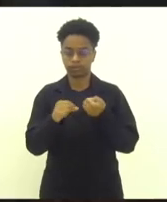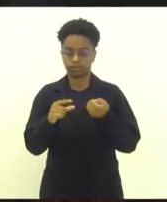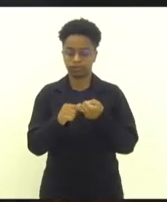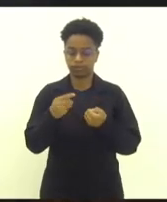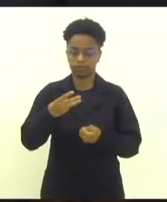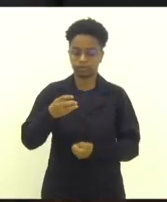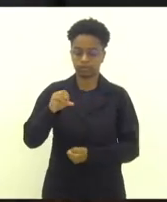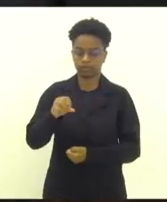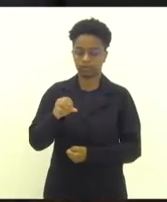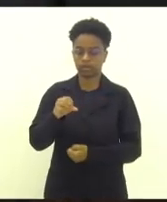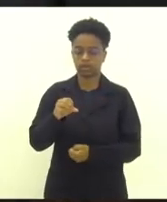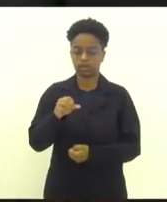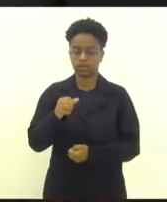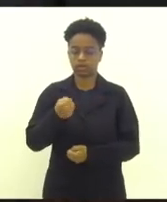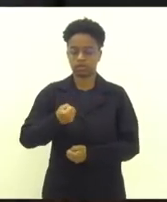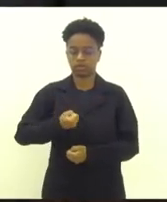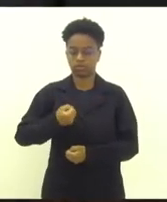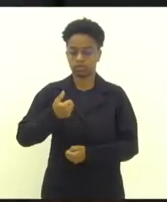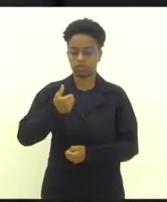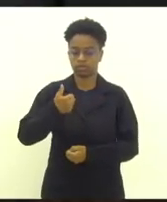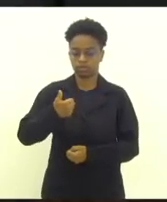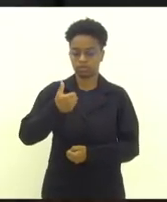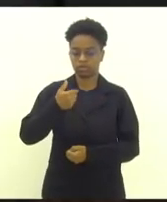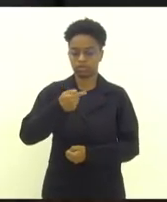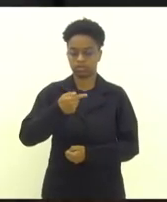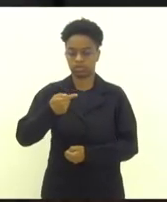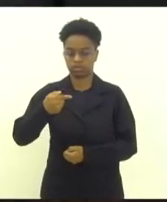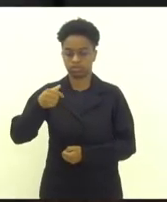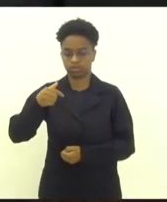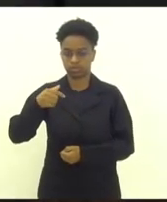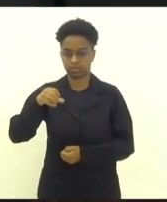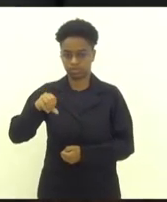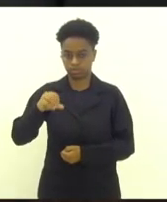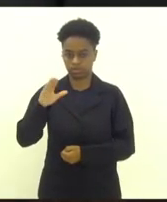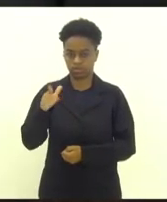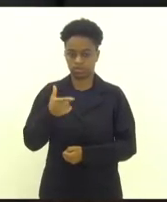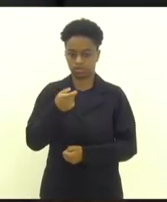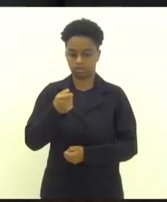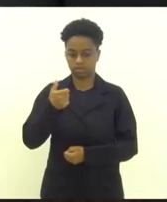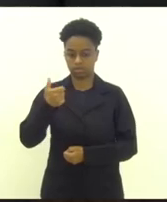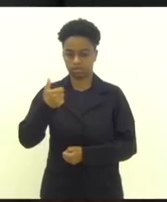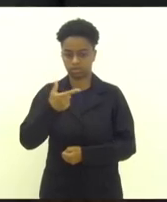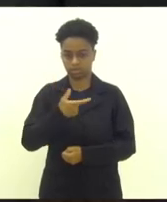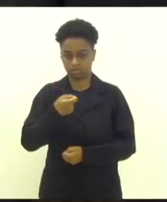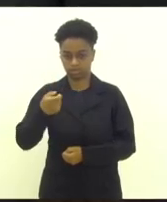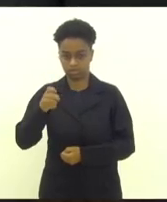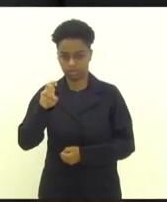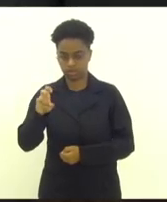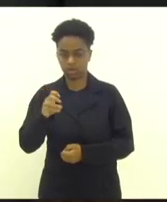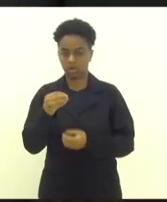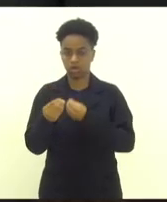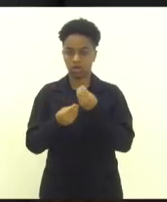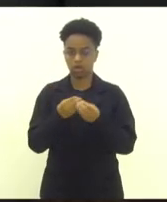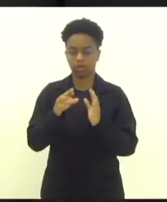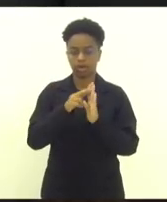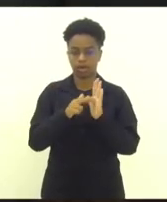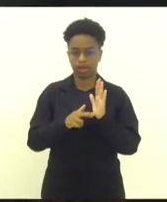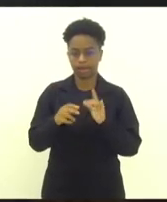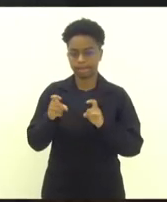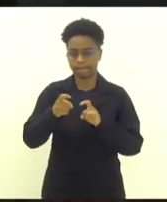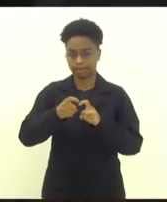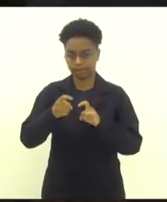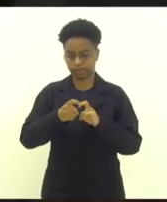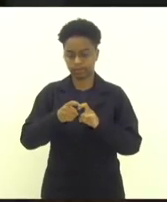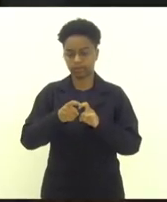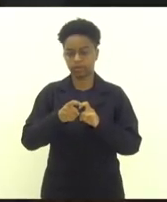1779 2005 do Conselho Federal de Medicina acumulado Com artigo 11 do Código de Ética médica de 2009